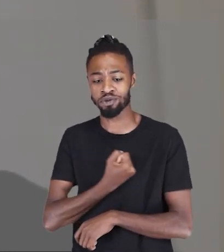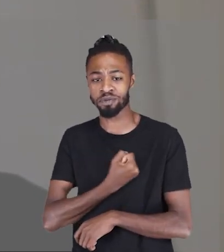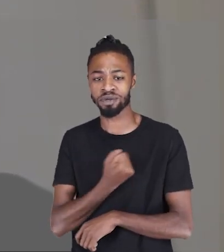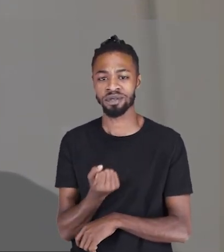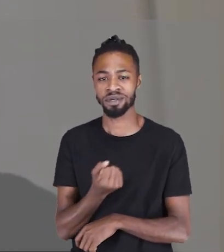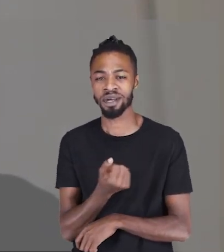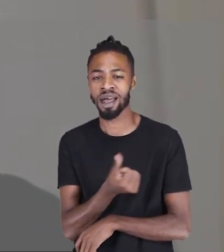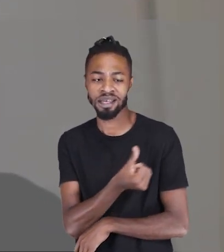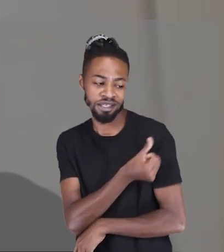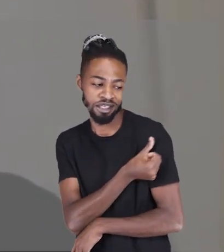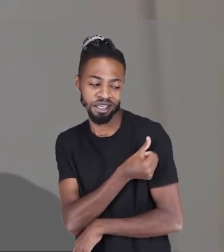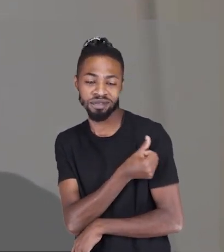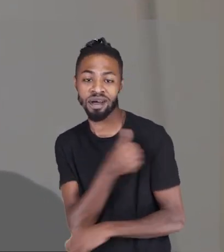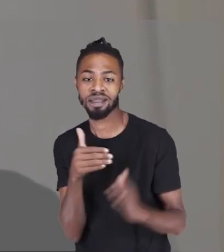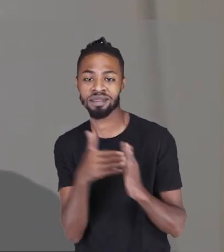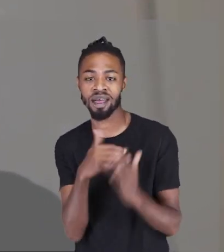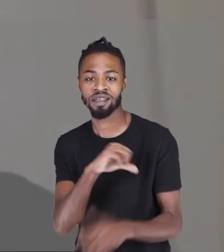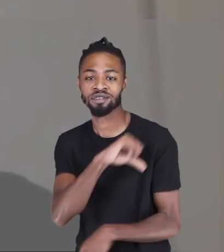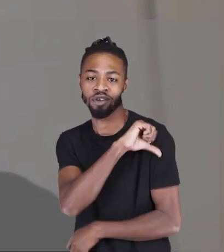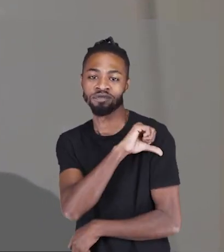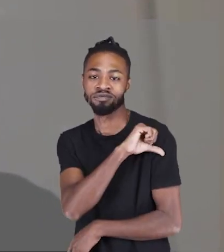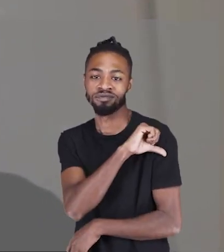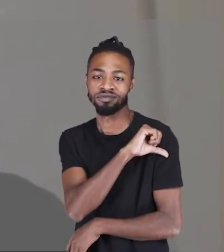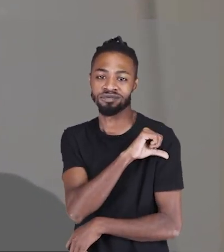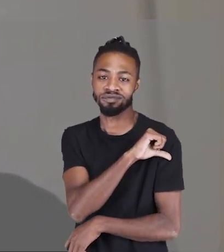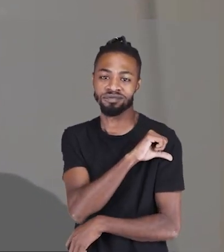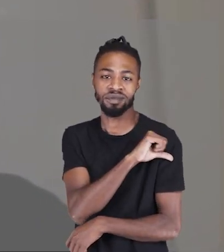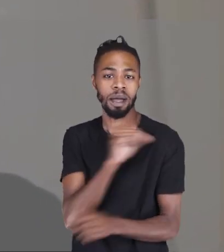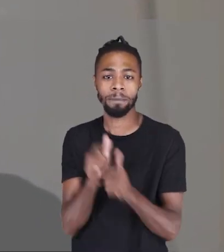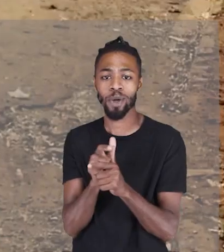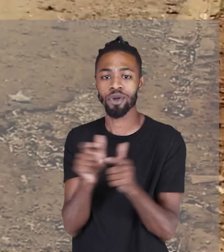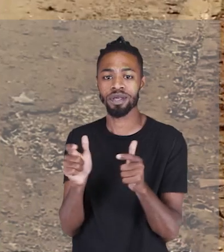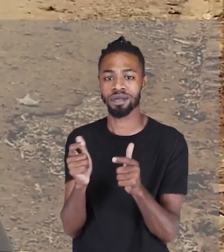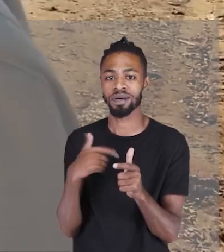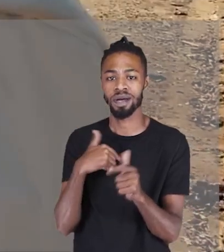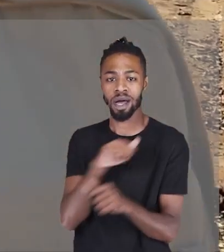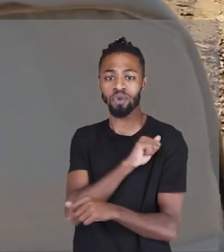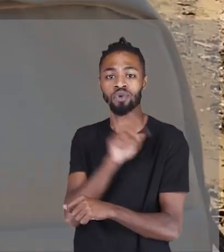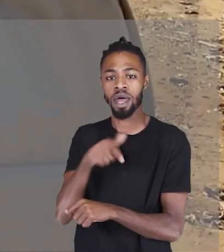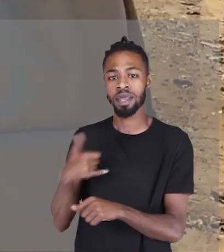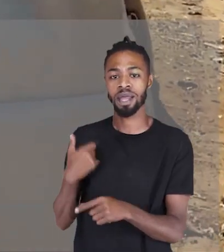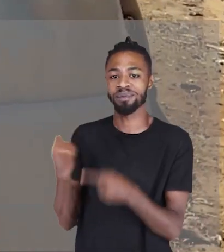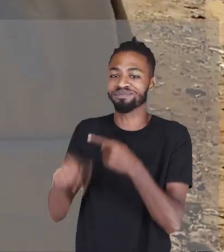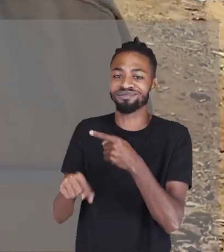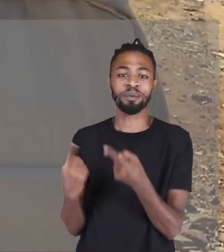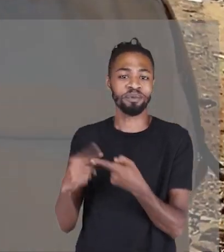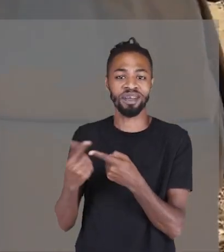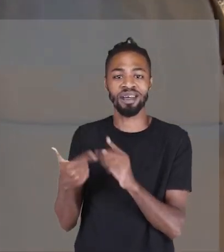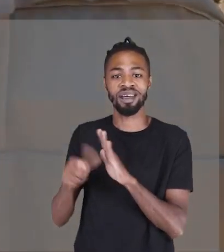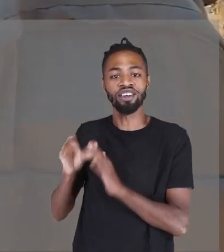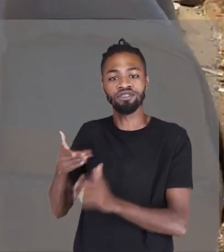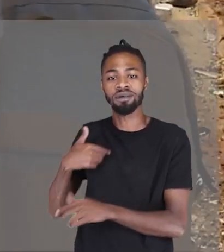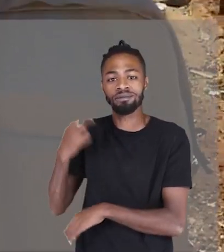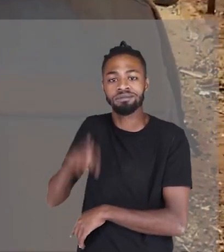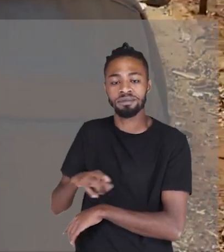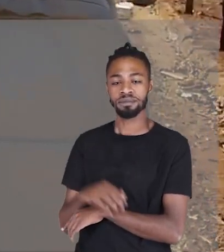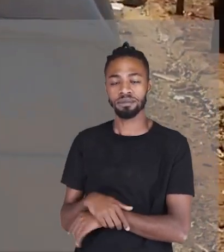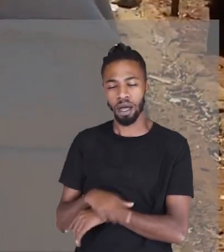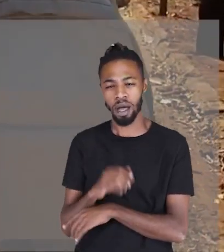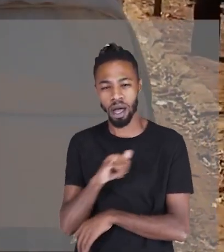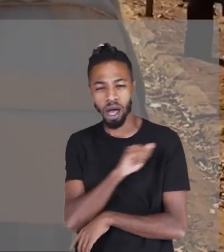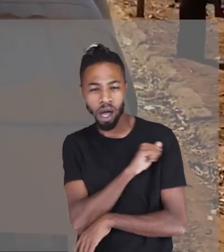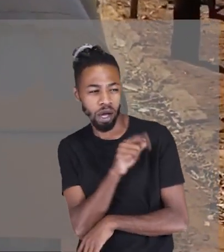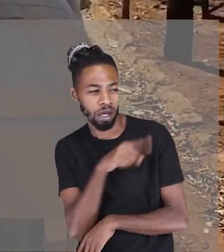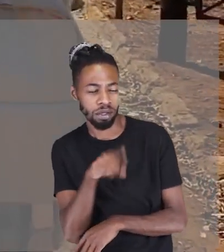geralmente esses números estão lá do 6º ao 9º ano. Se é nos anos finais do ensino fundamental que o jovem se desinteressa